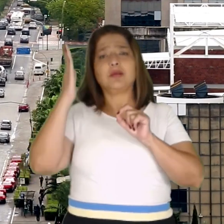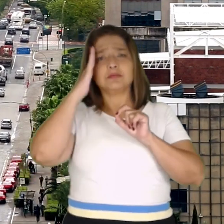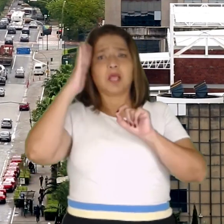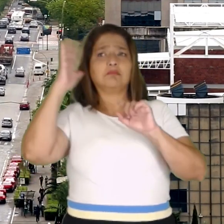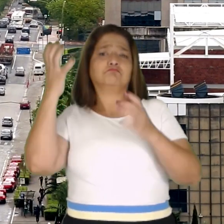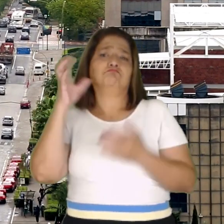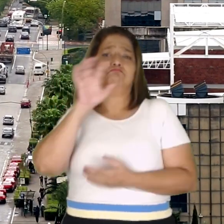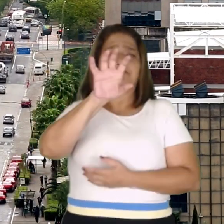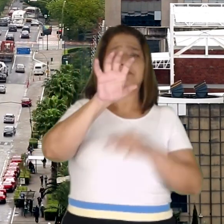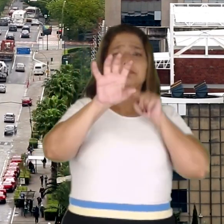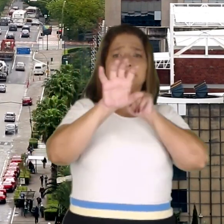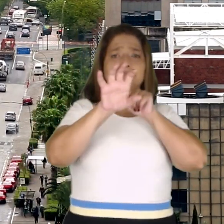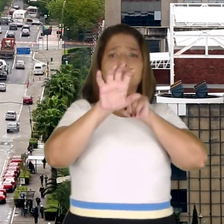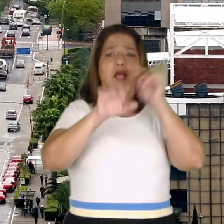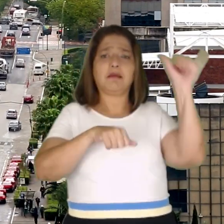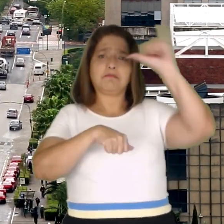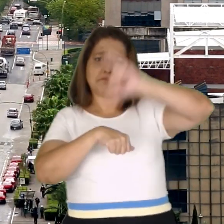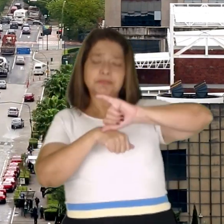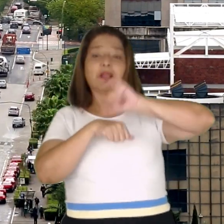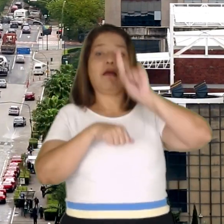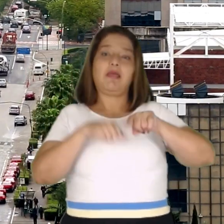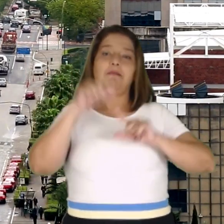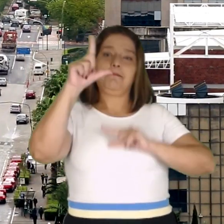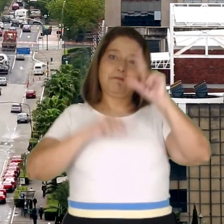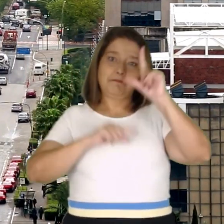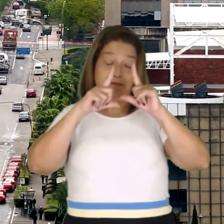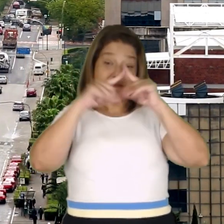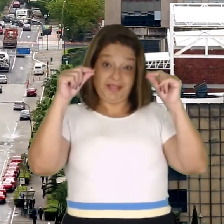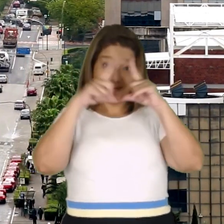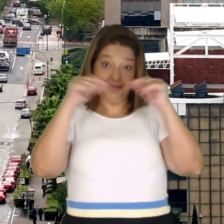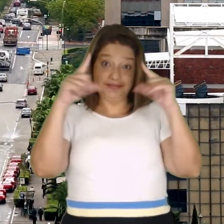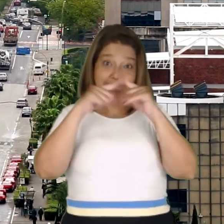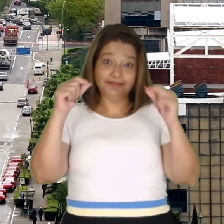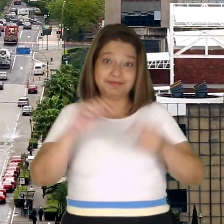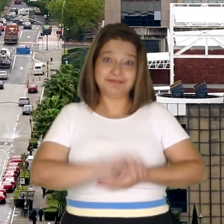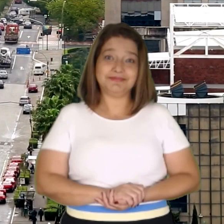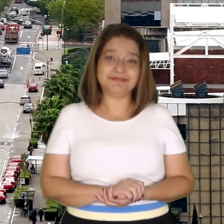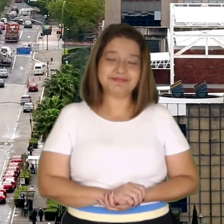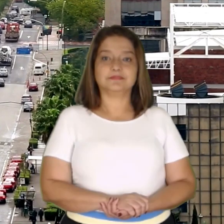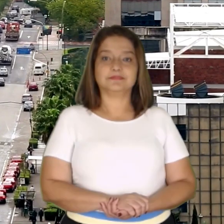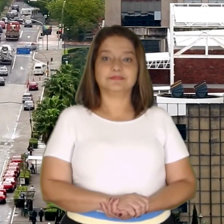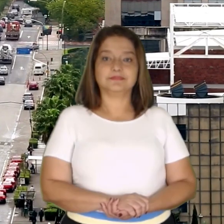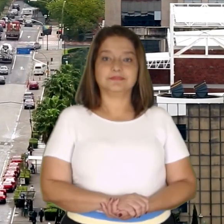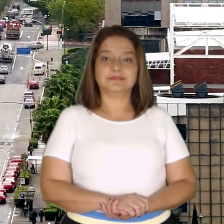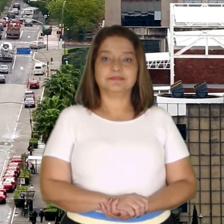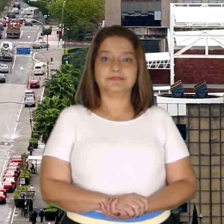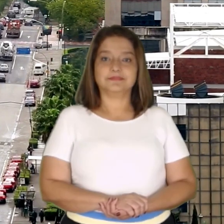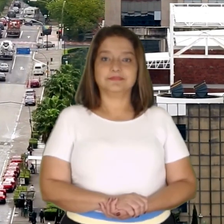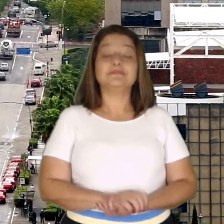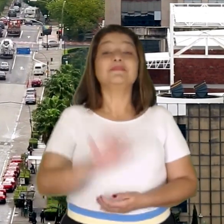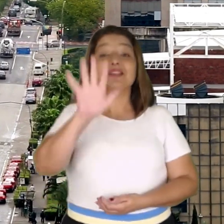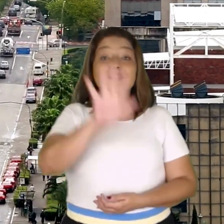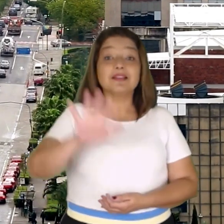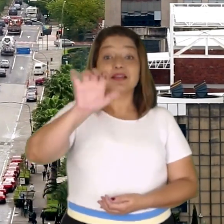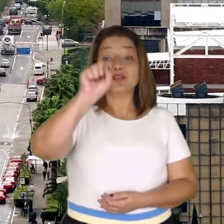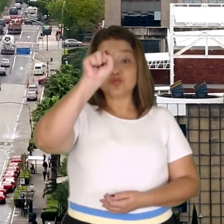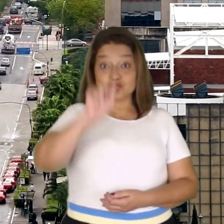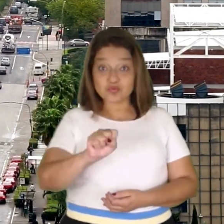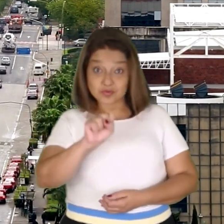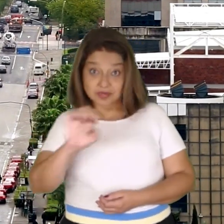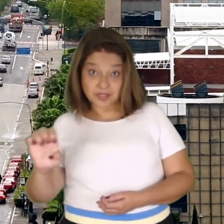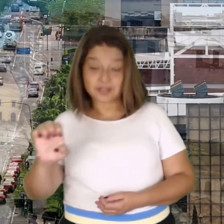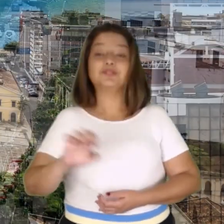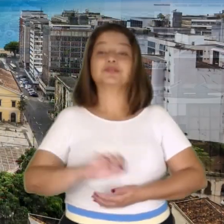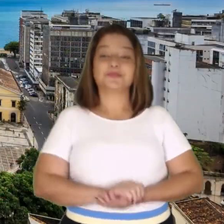político, concentrando a capital do nosso país, Brasília. Região